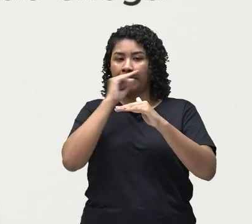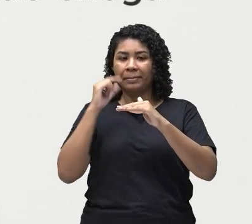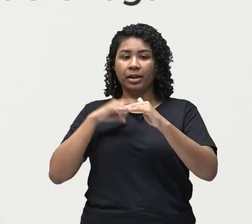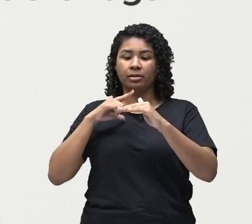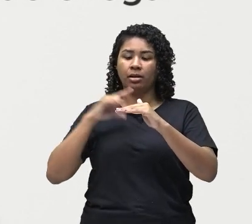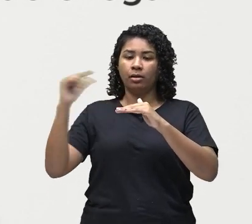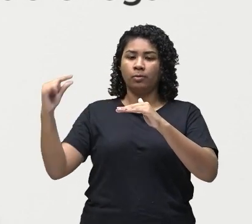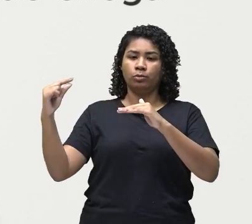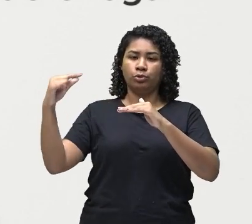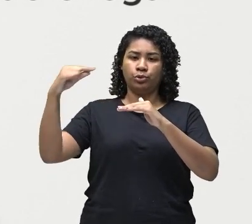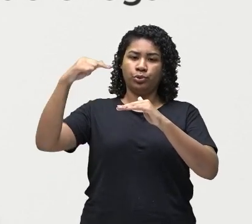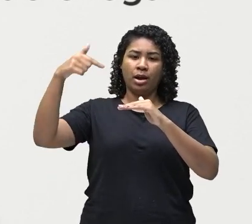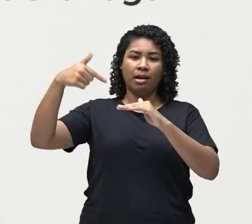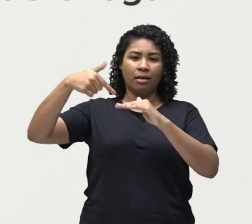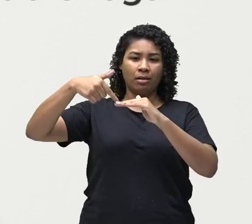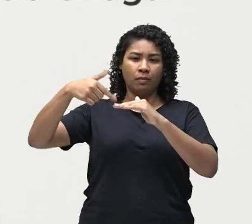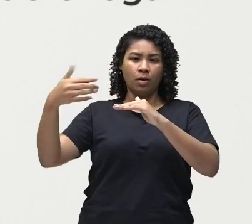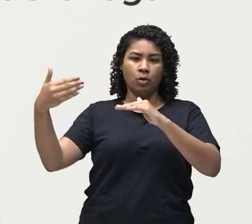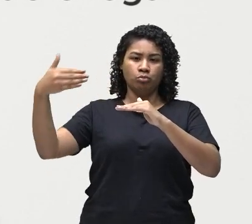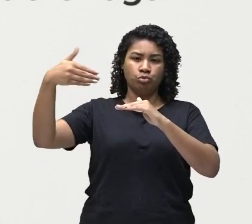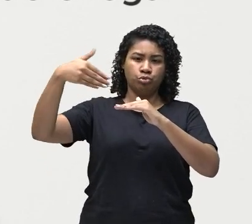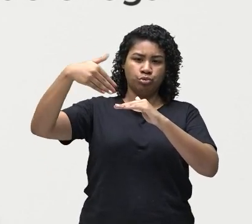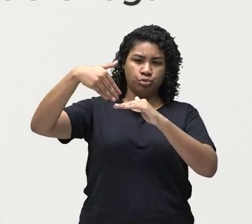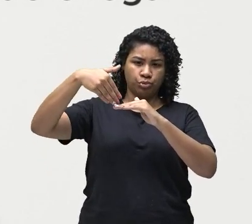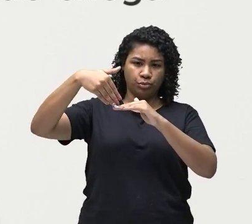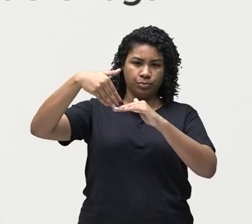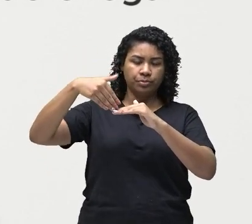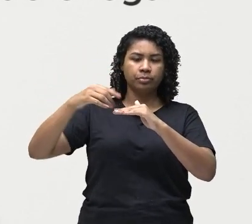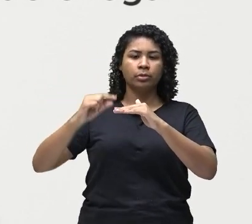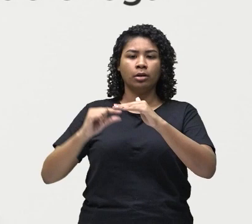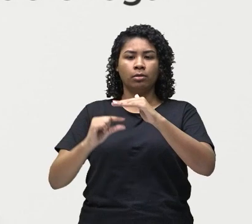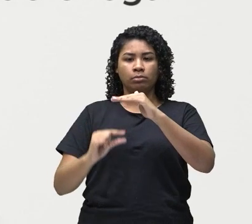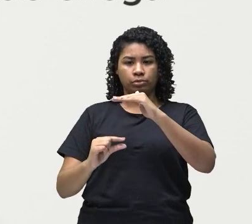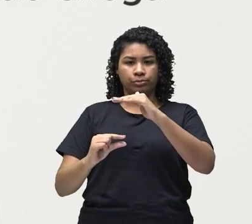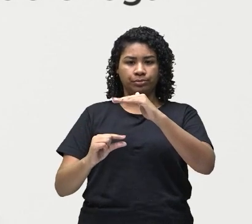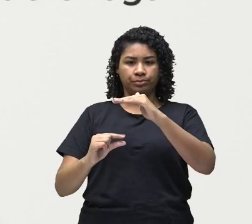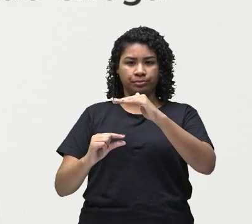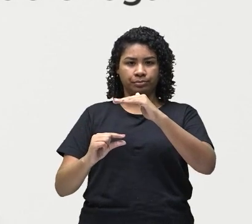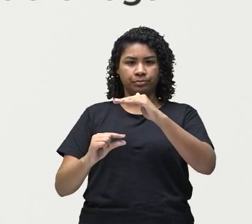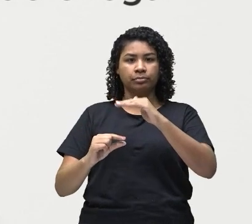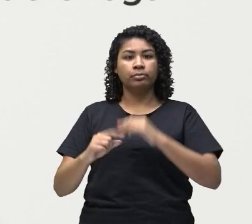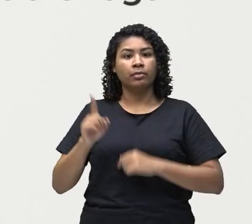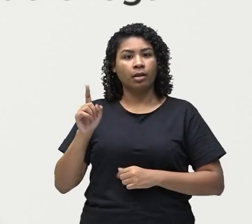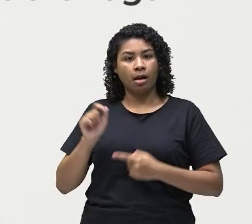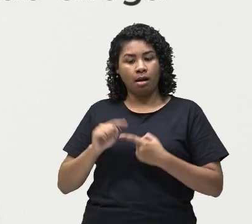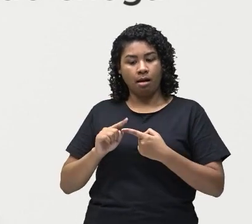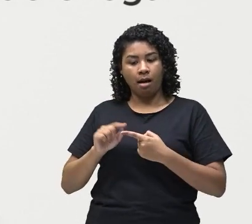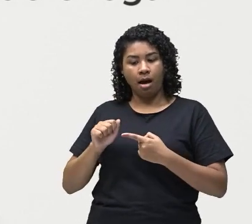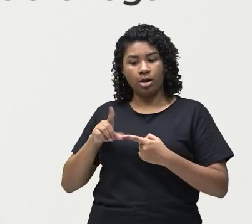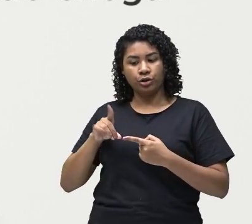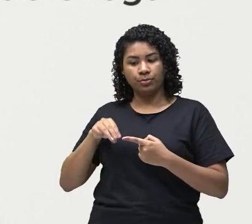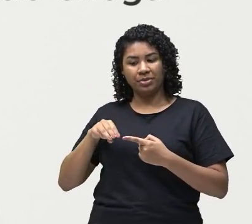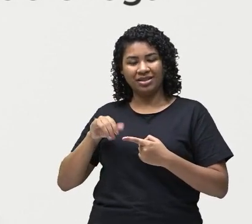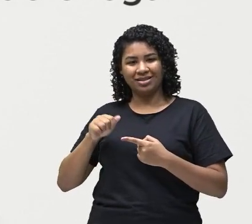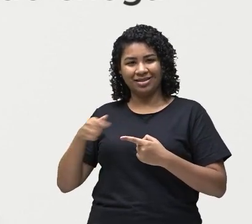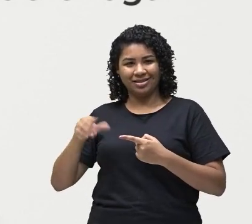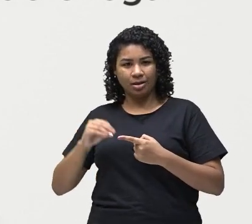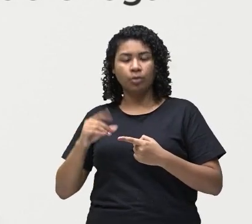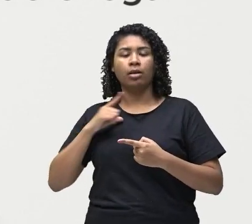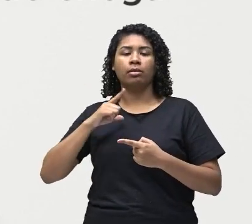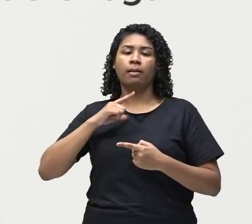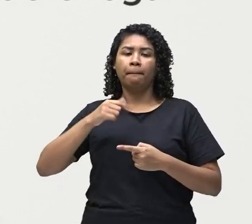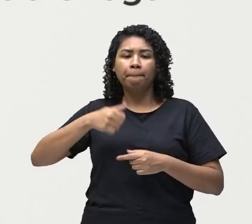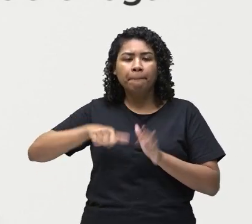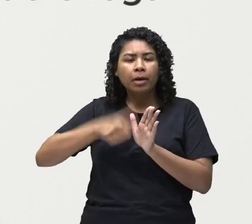fecha completando o o tempo do motor então na admissão O que que tem mistura de ar com combustível